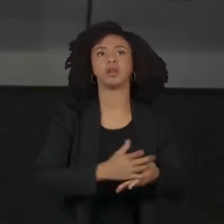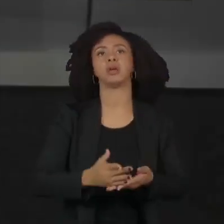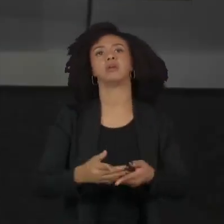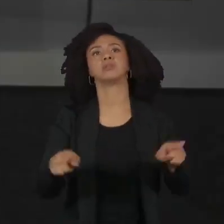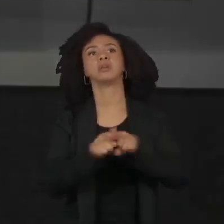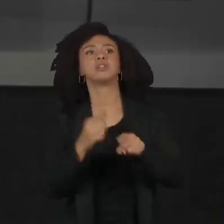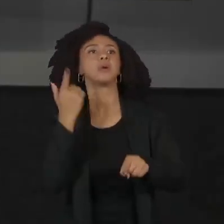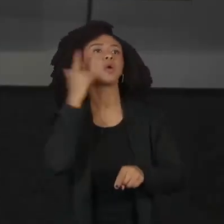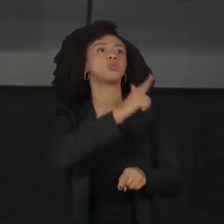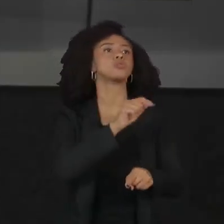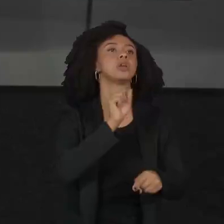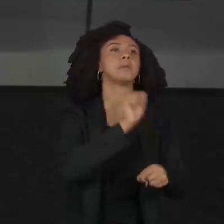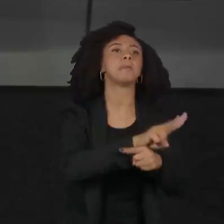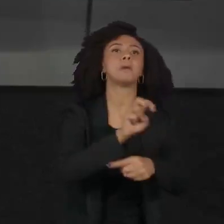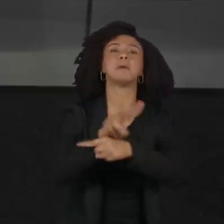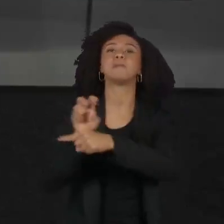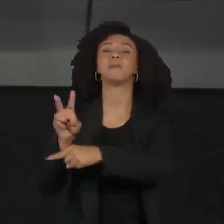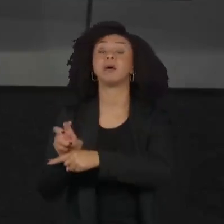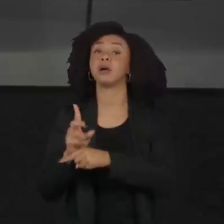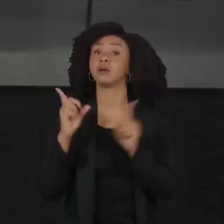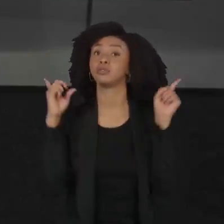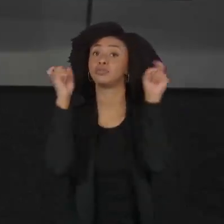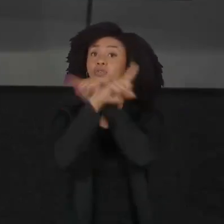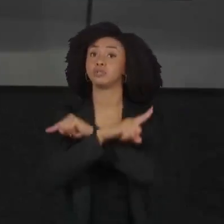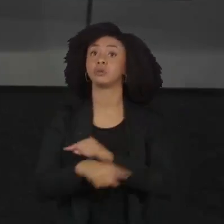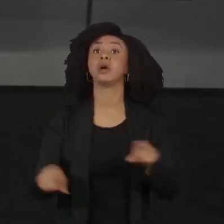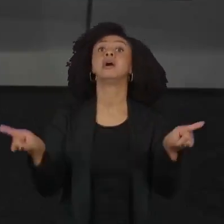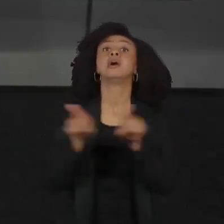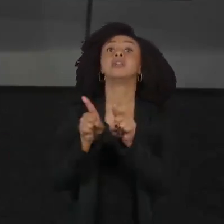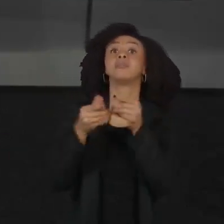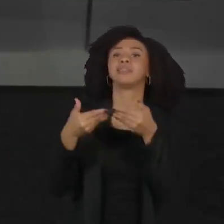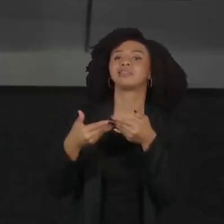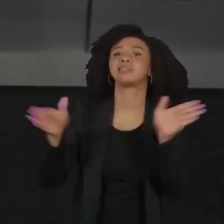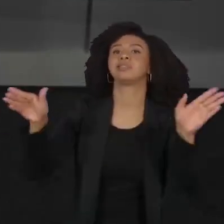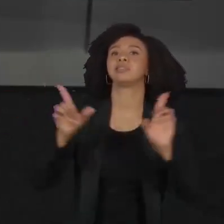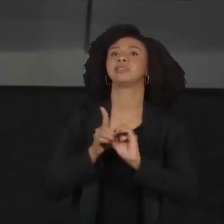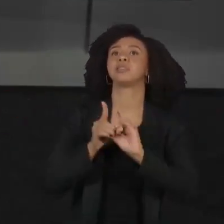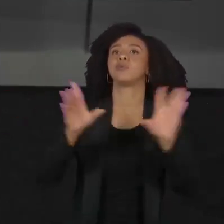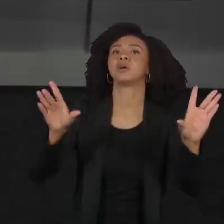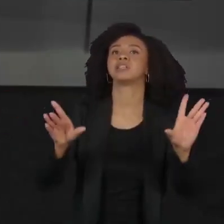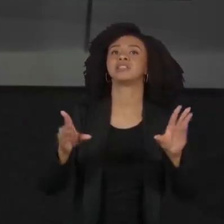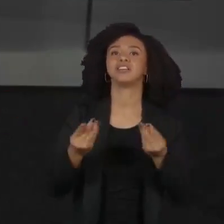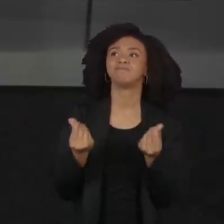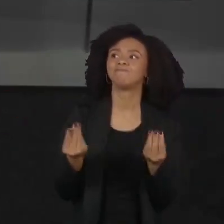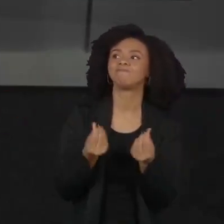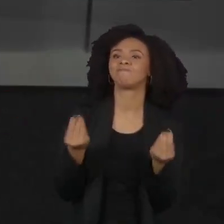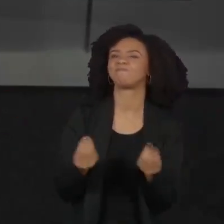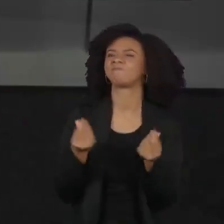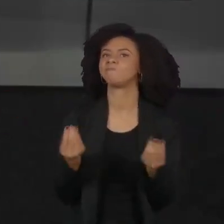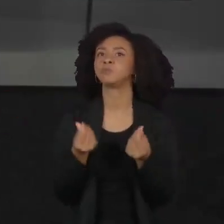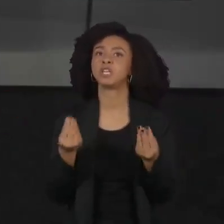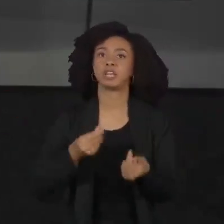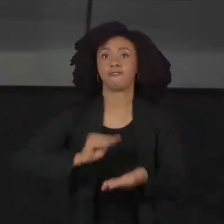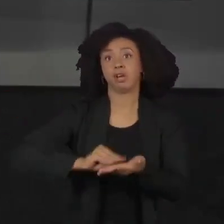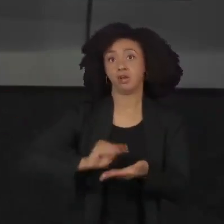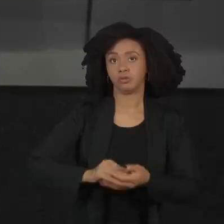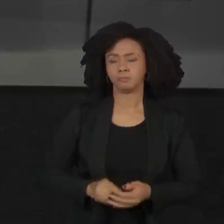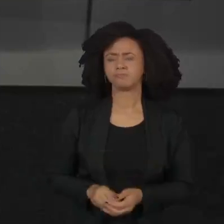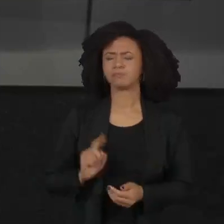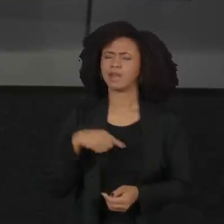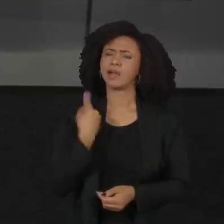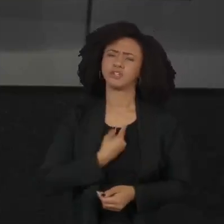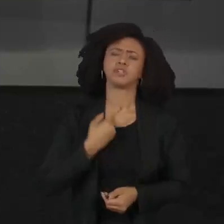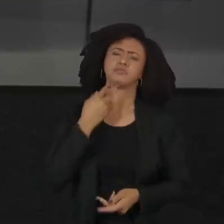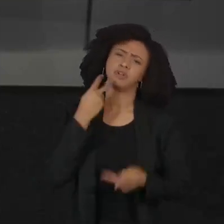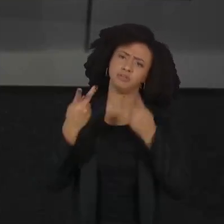isso, você não tem democracia sendo realizada em termos substantivos. Uma coisa que a gente fala bastante, eu